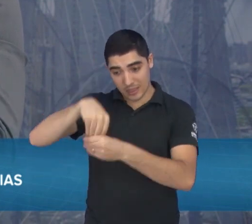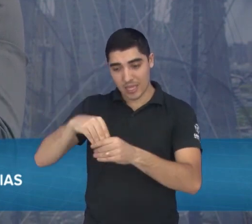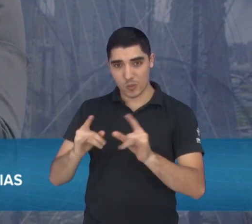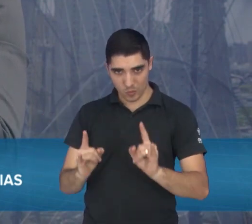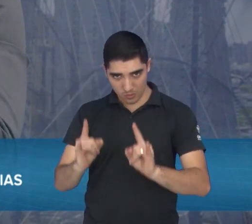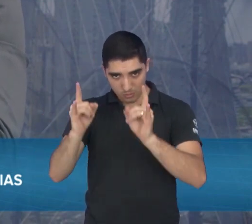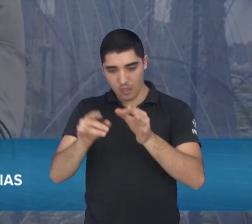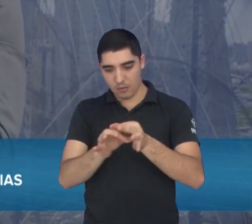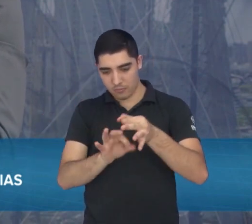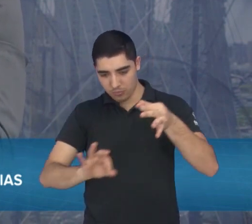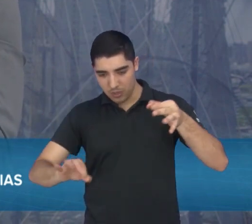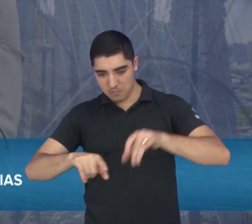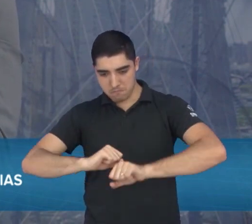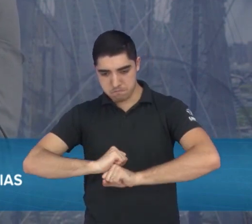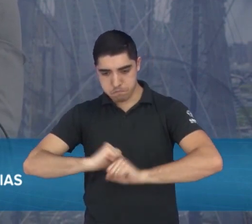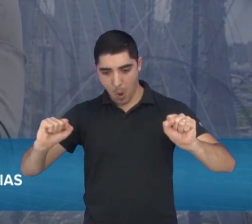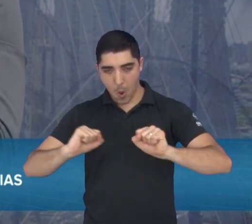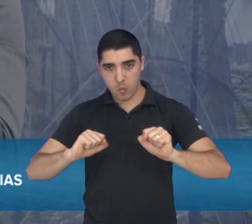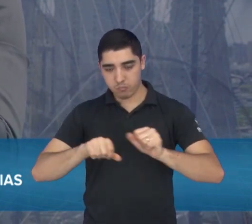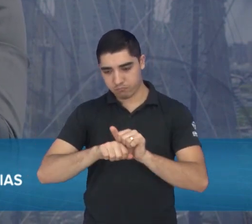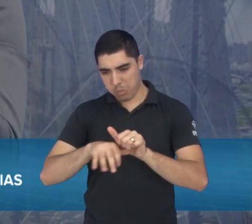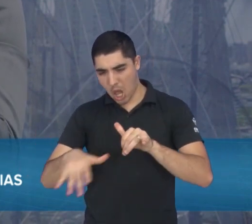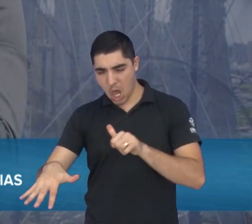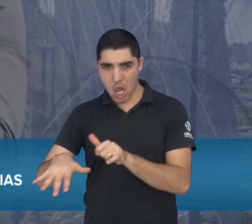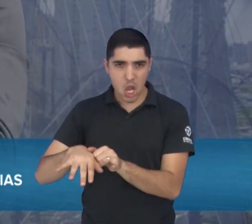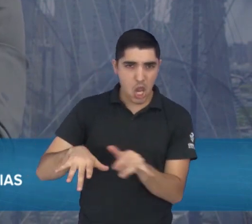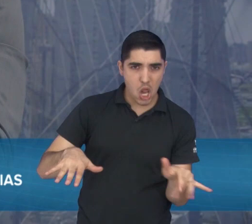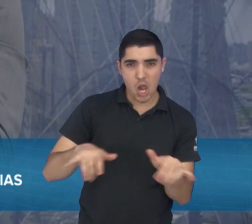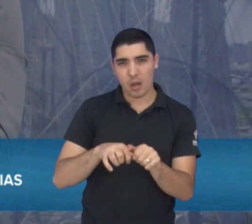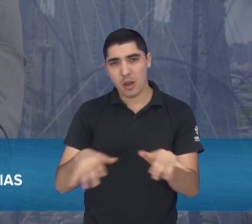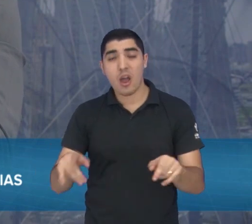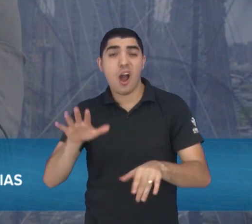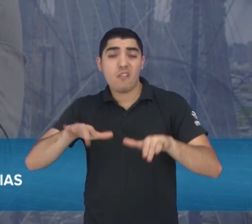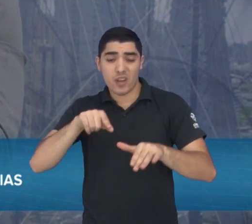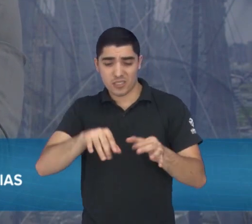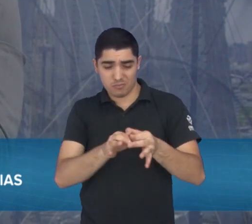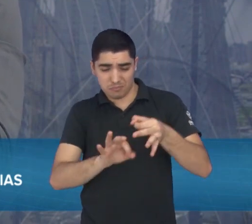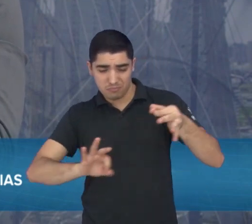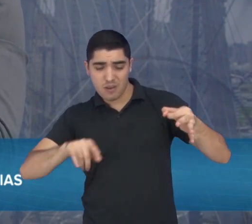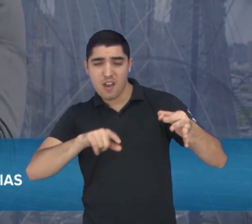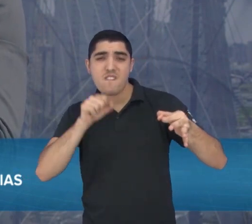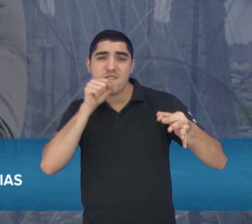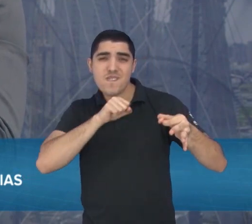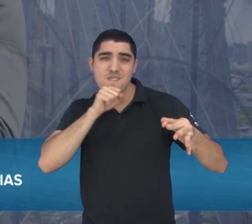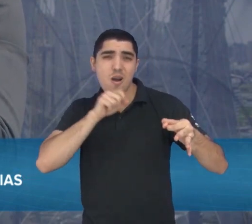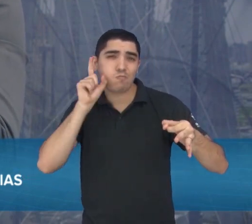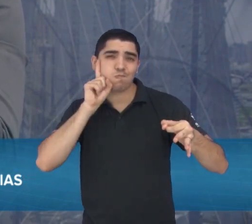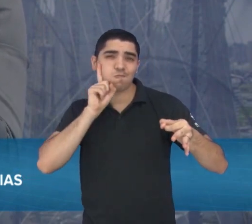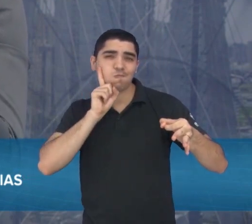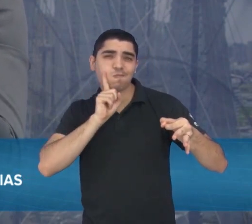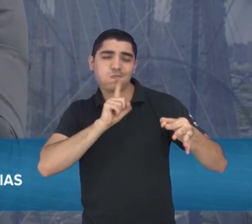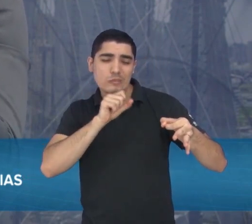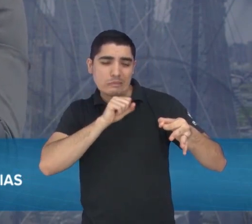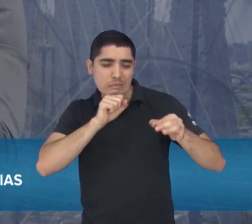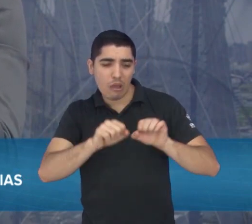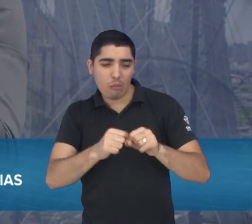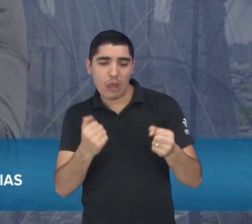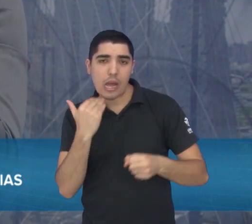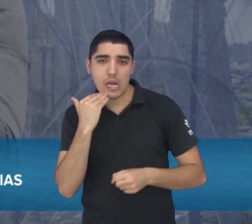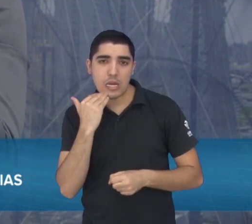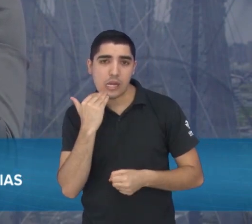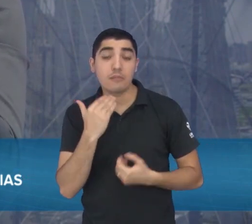condomínios. Canos que estouram, canos que vazam, tubulações que estão antigas ou desatualizadas. Então faz com que o síndico ele